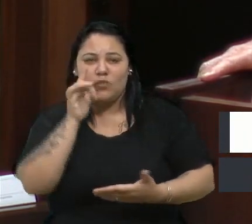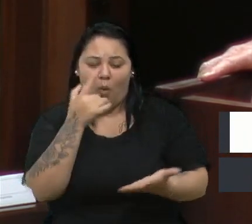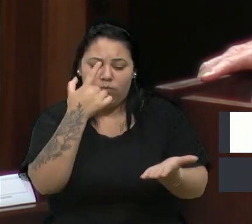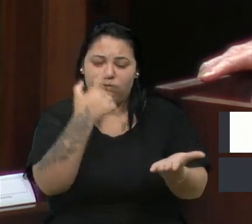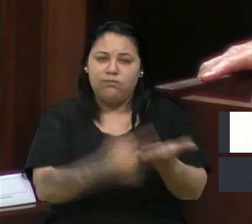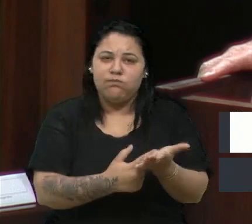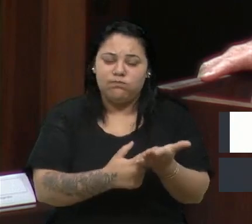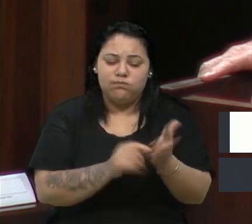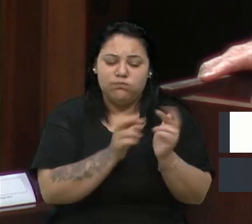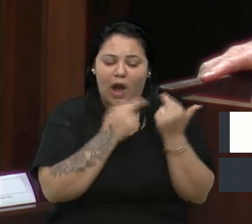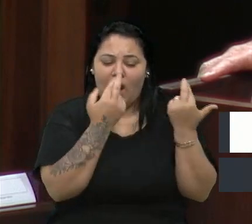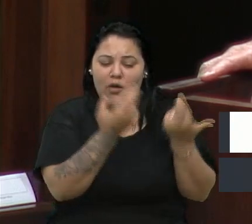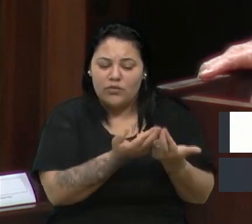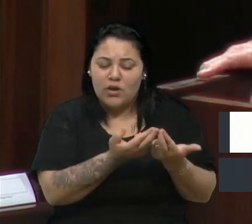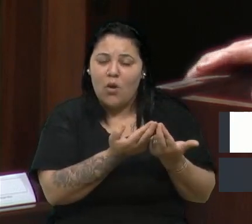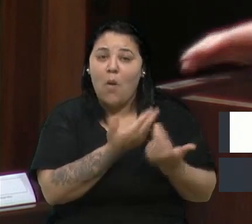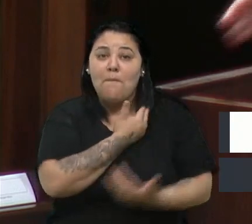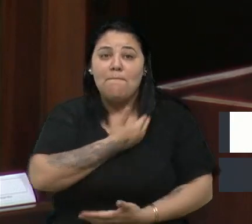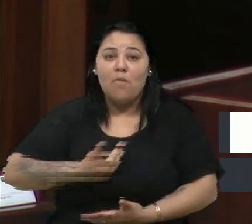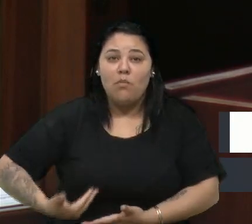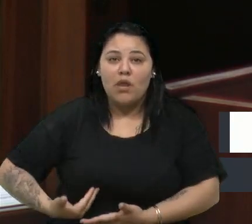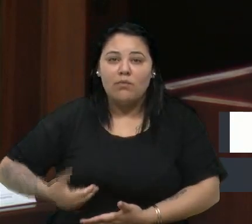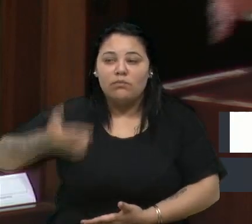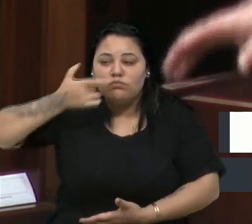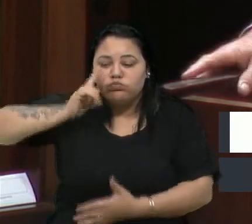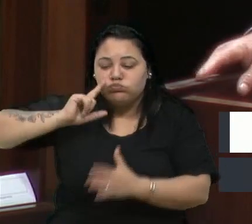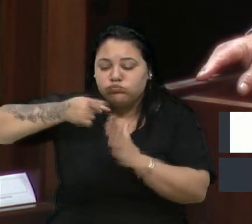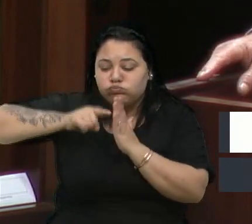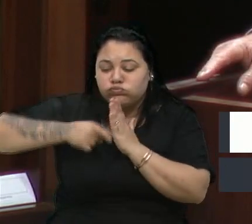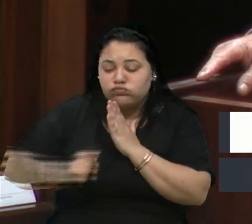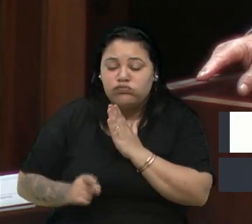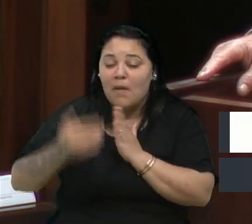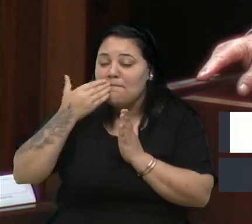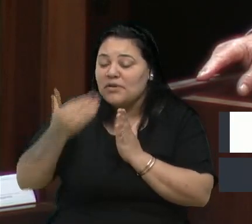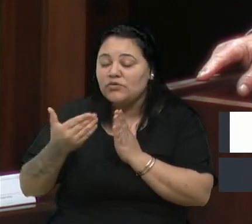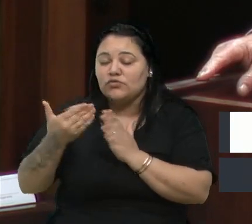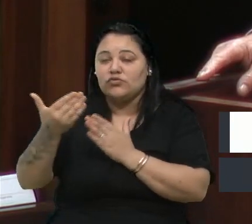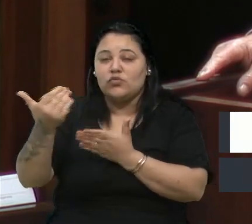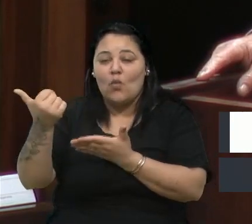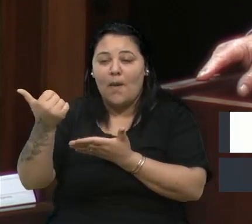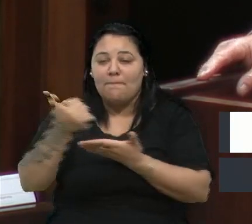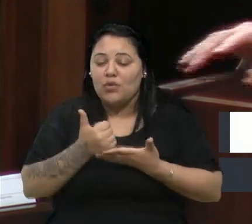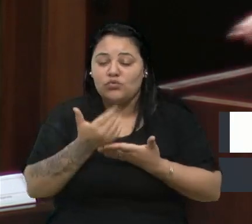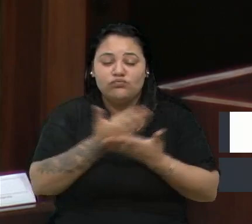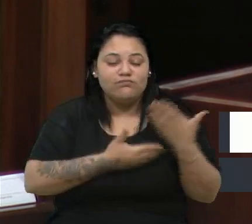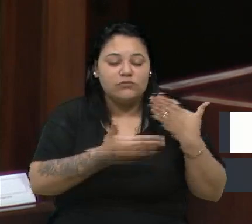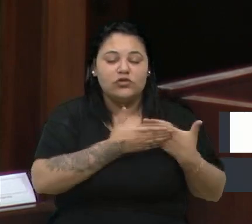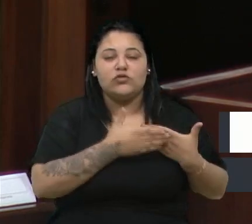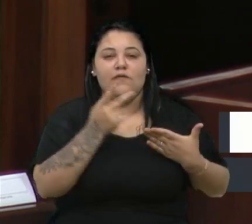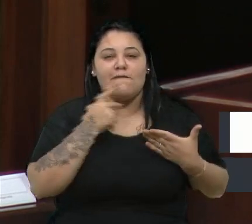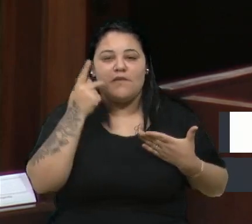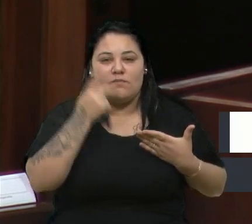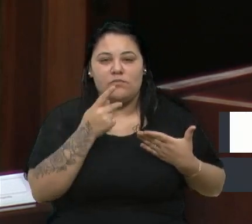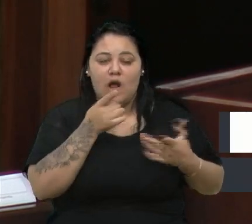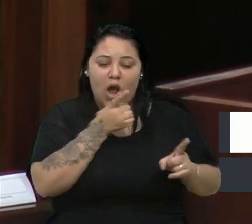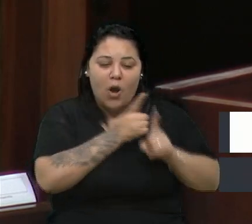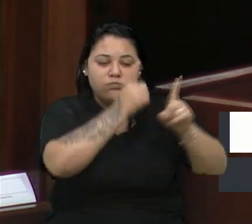audiência pública para aprofundarmos e pedirmos o apoio dos vereadores para acharmos uma